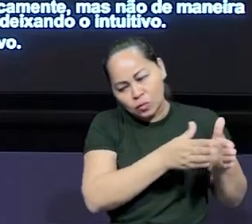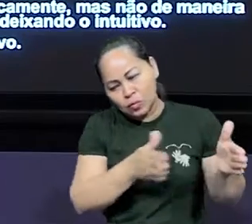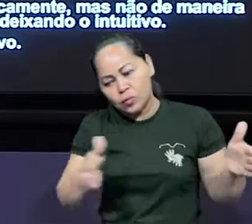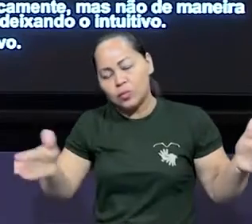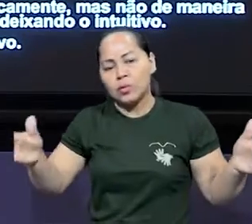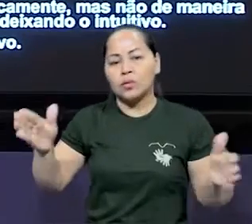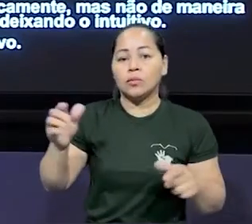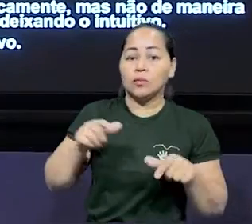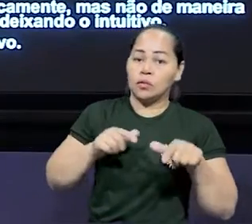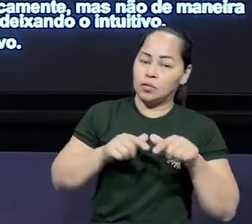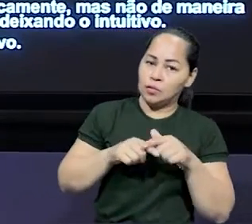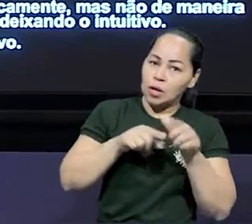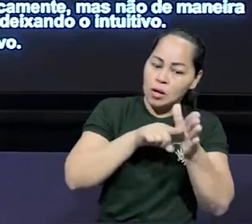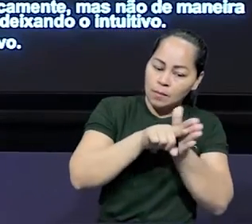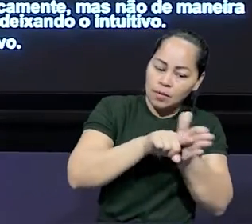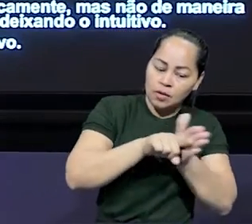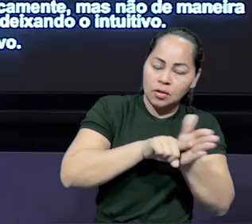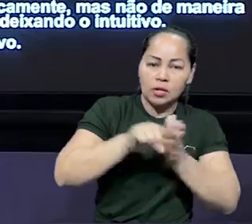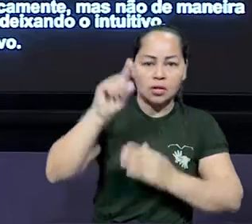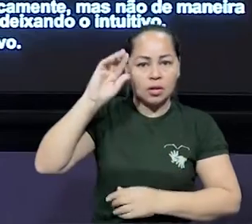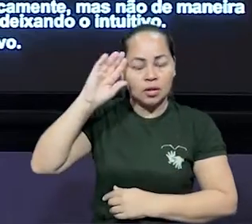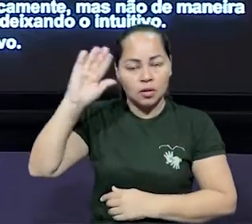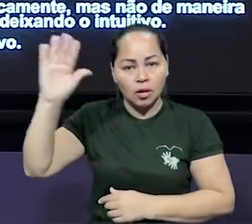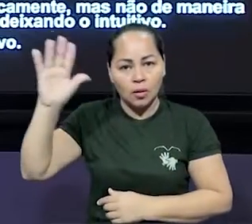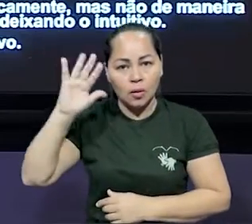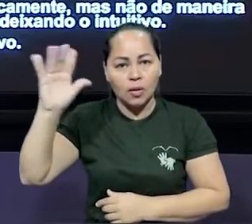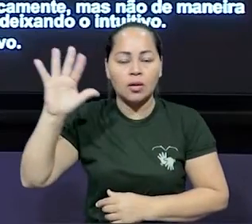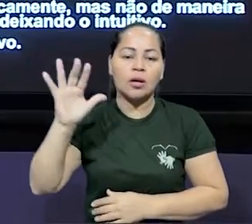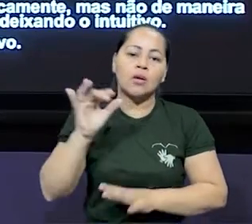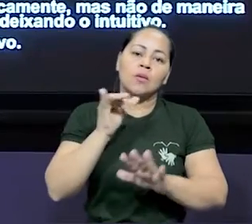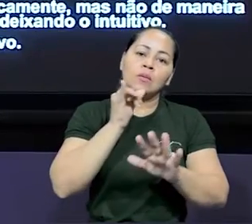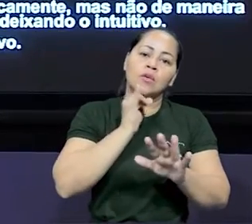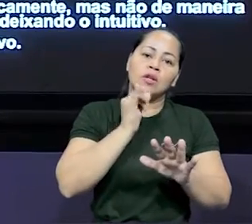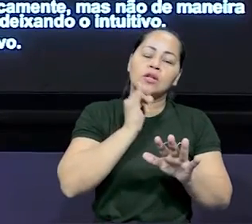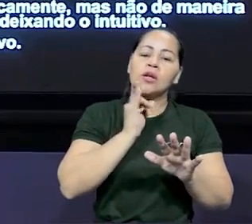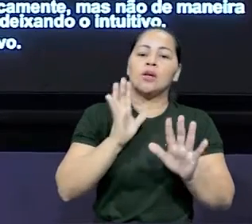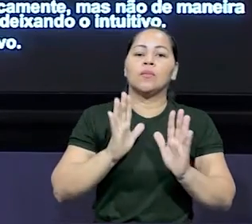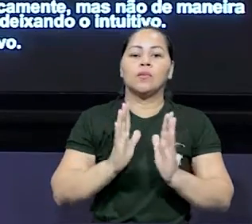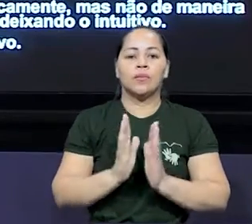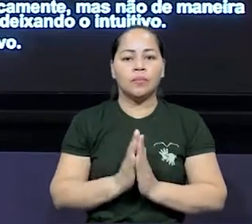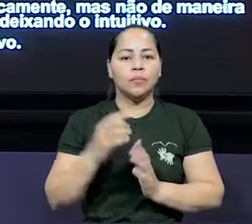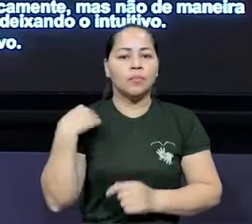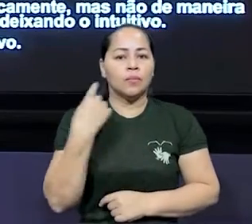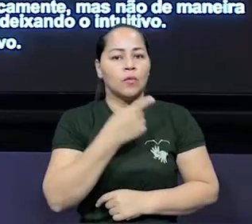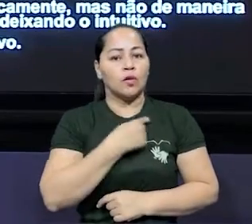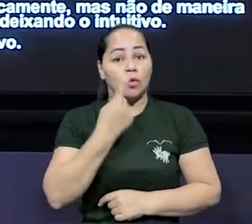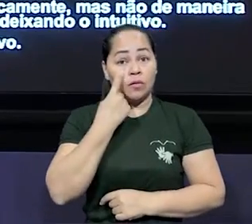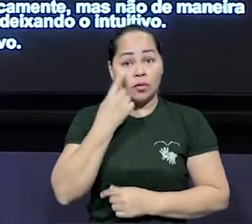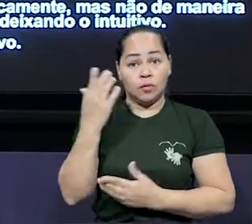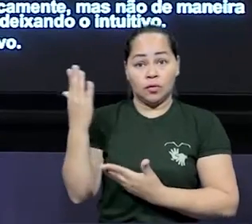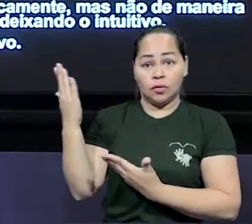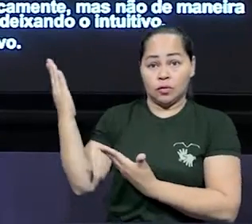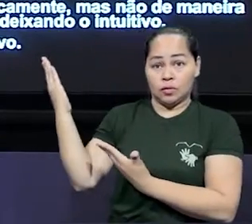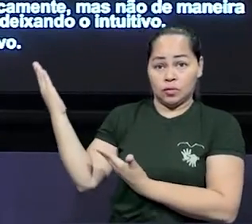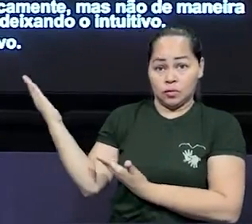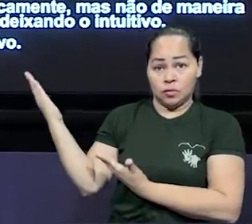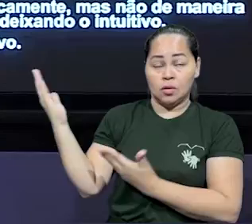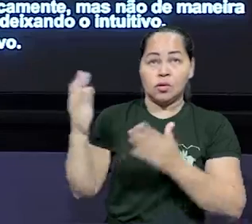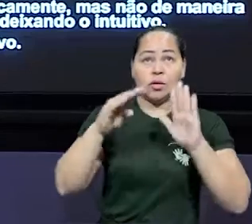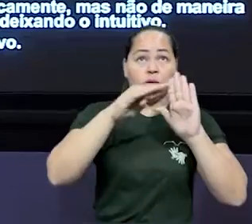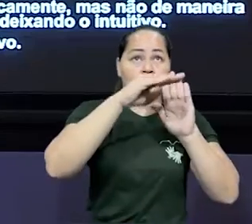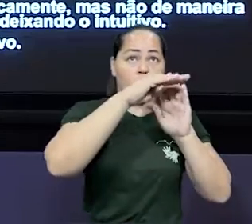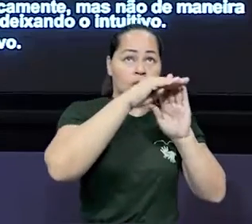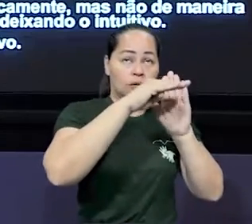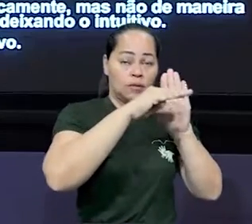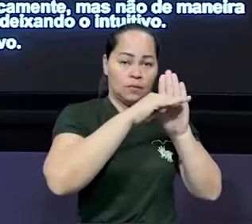trabalho teórico. Sem entrar em detalhes, a gente observa que nessas categorias, nos